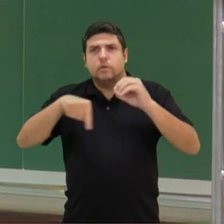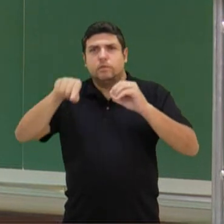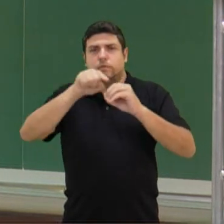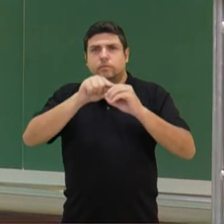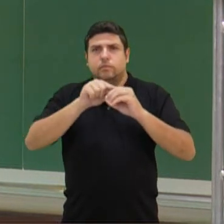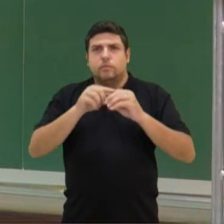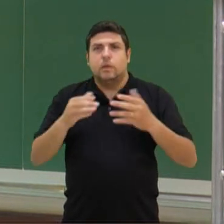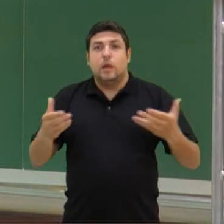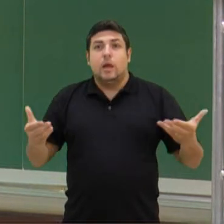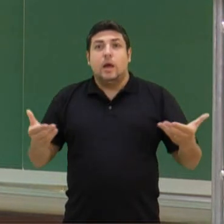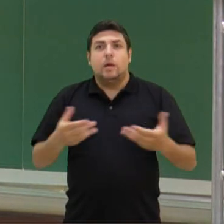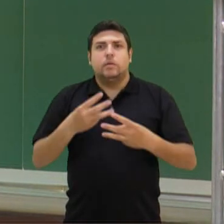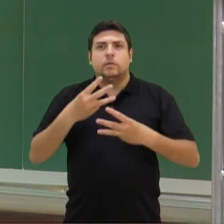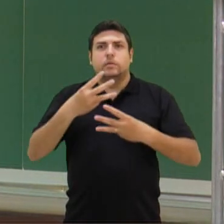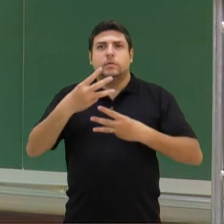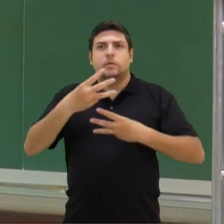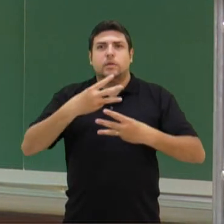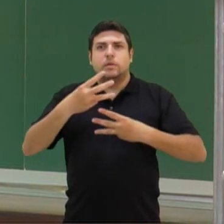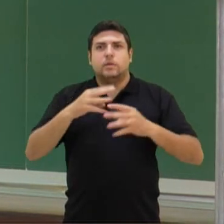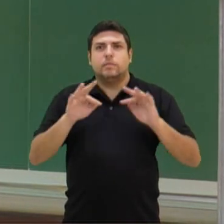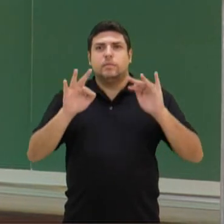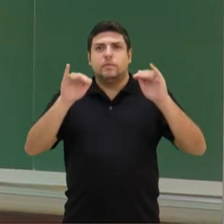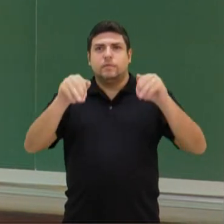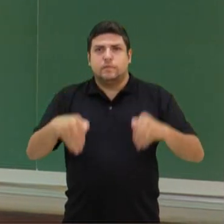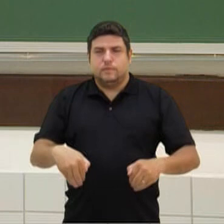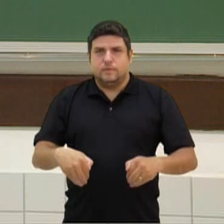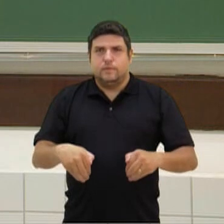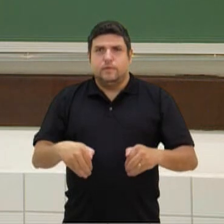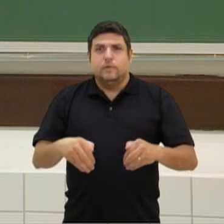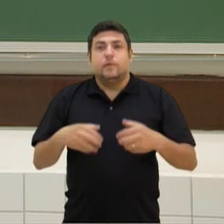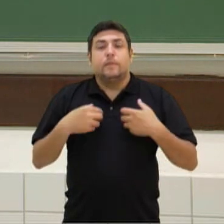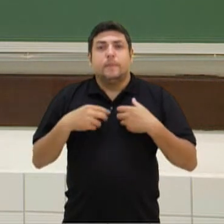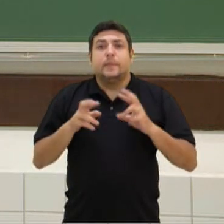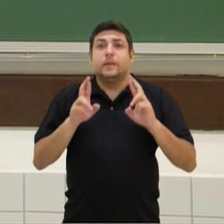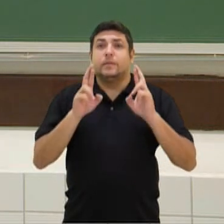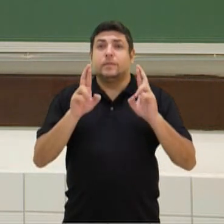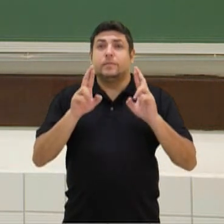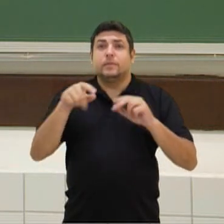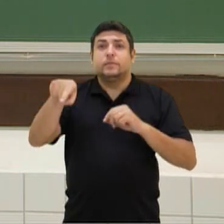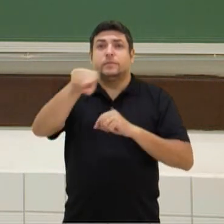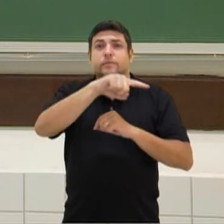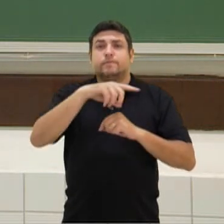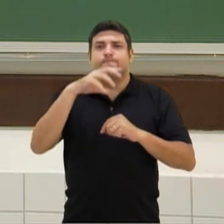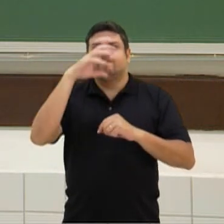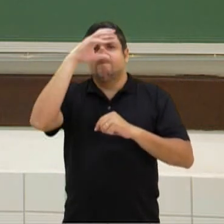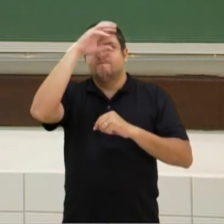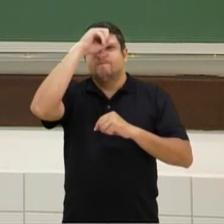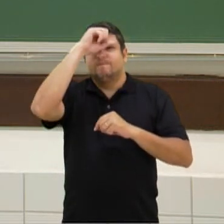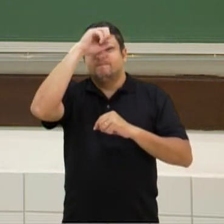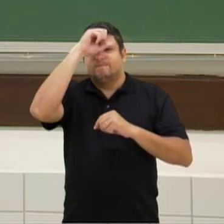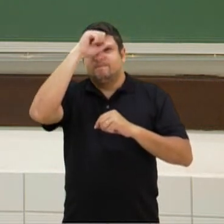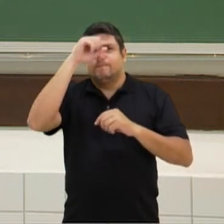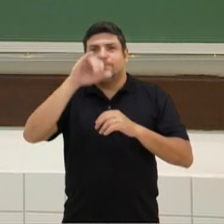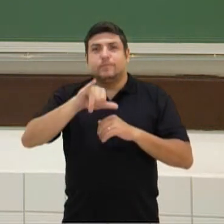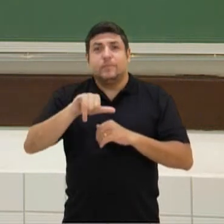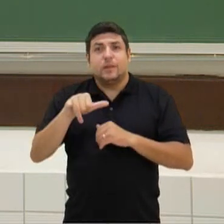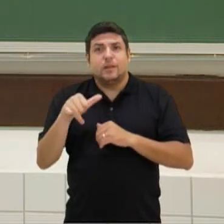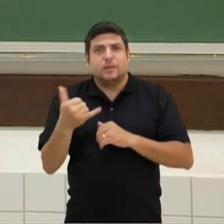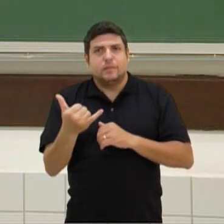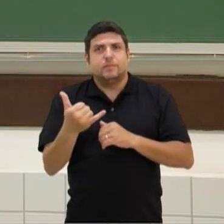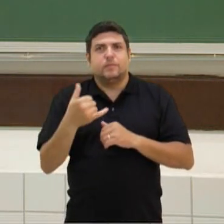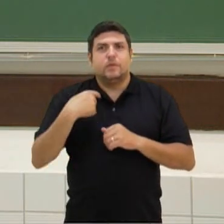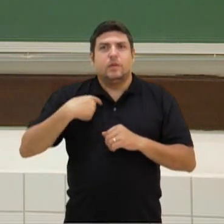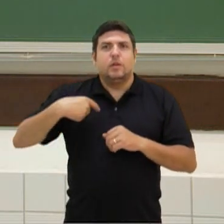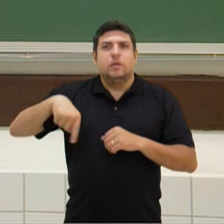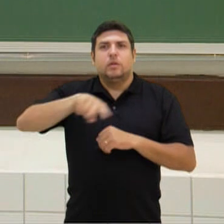trimestre, eu espero realmente que vocês tenham aproveitado o máximo possível daquilo que trabalhamos aqui, daquilo que postamos no